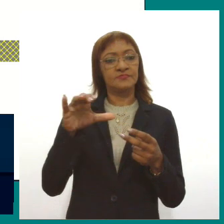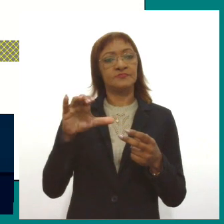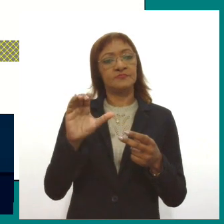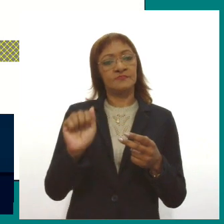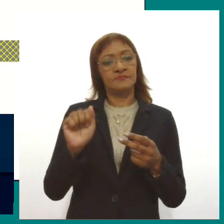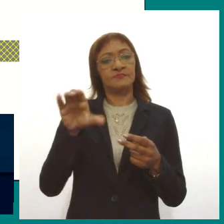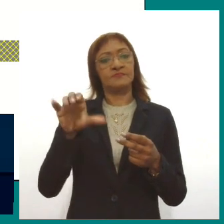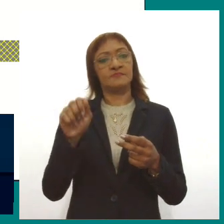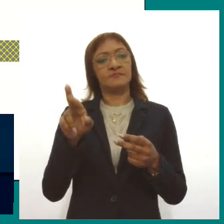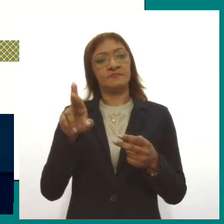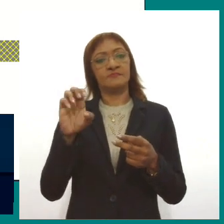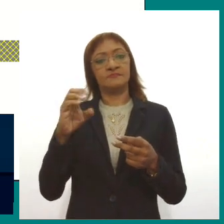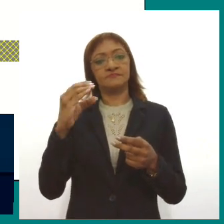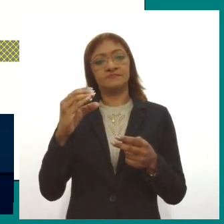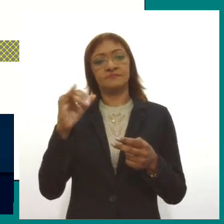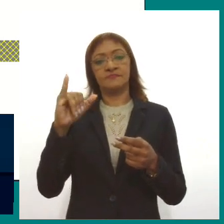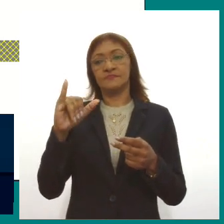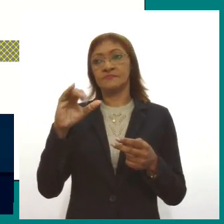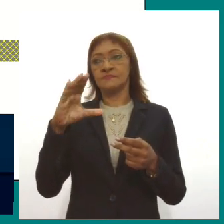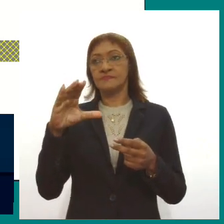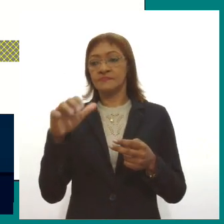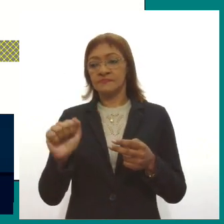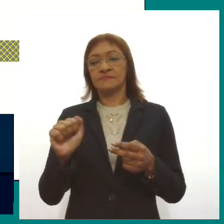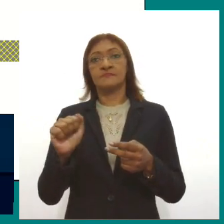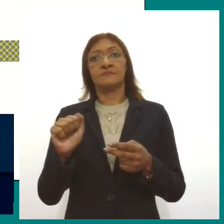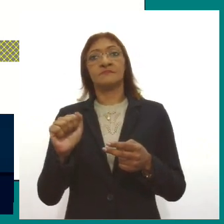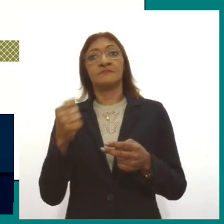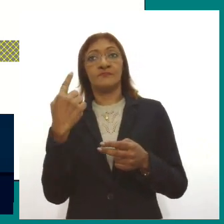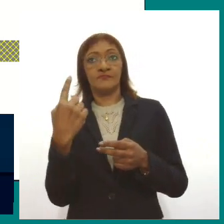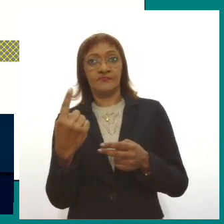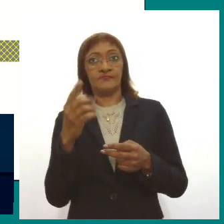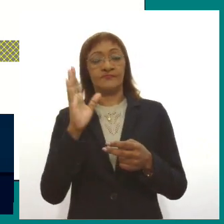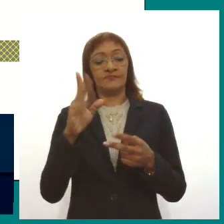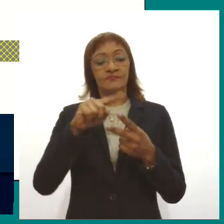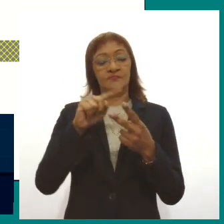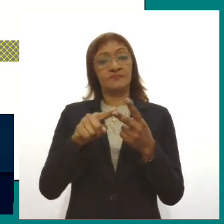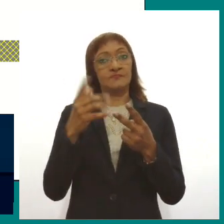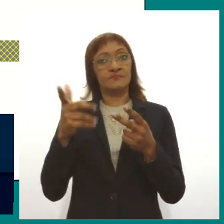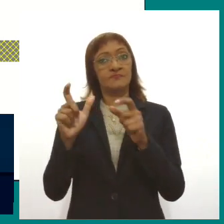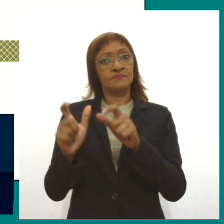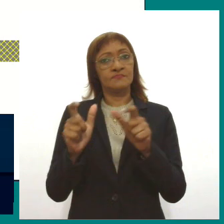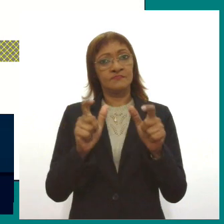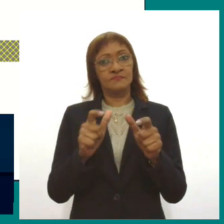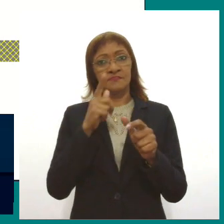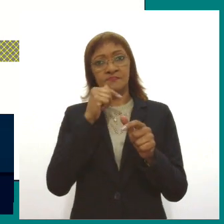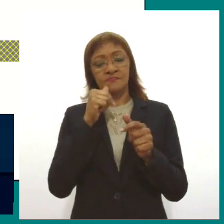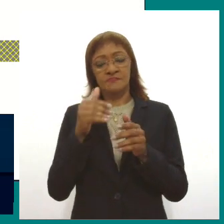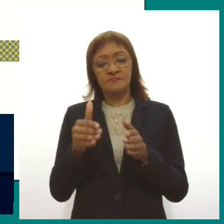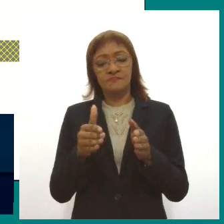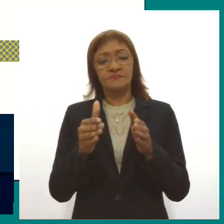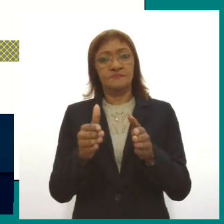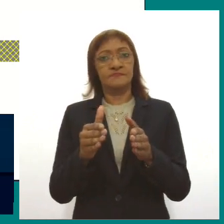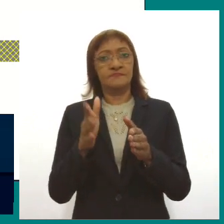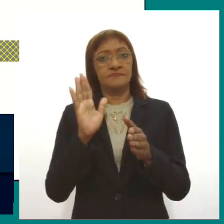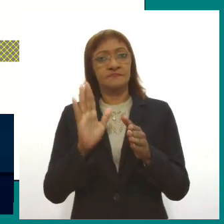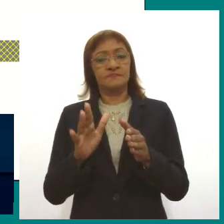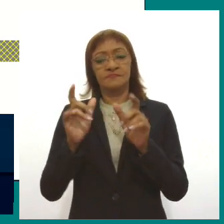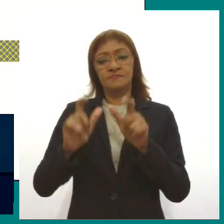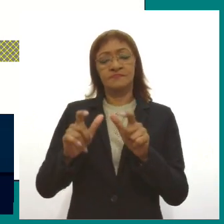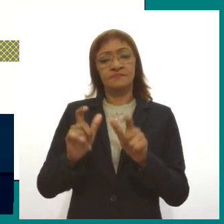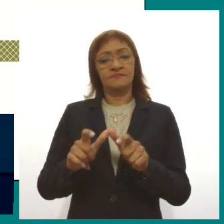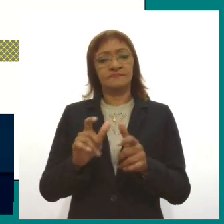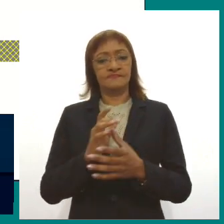na modernização e automação desse sistema de irrigação, porque são sistemas de irrigação por aspersão e boa parte dele está sendo convertido para